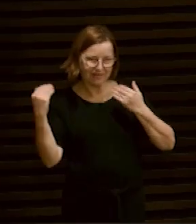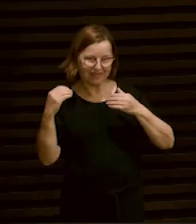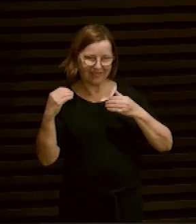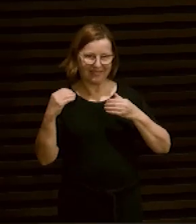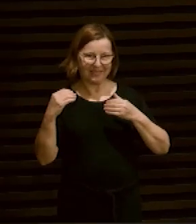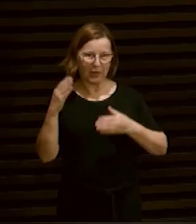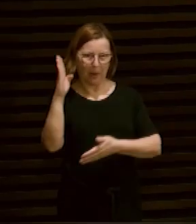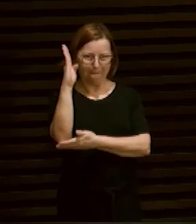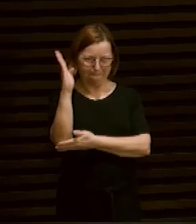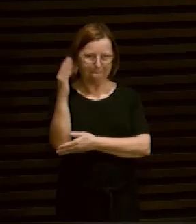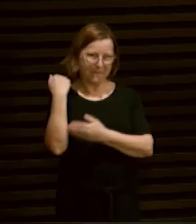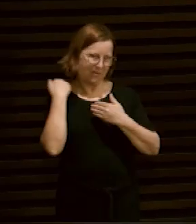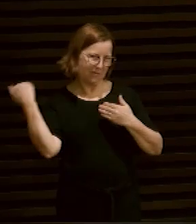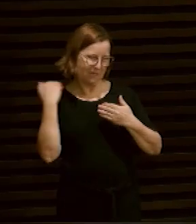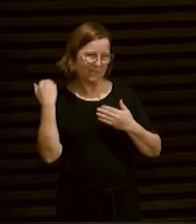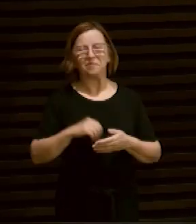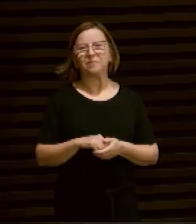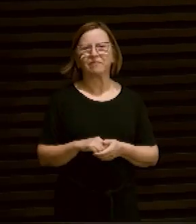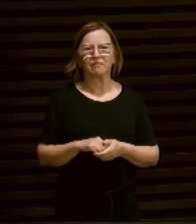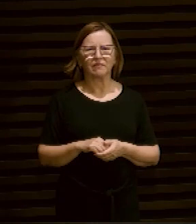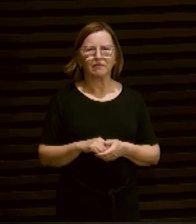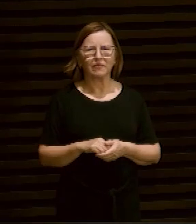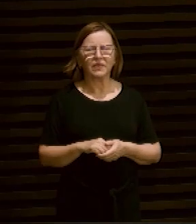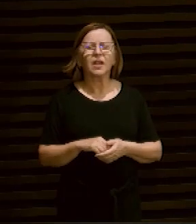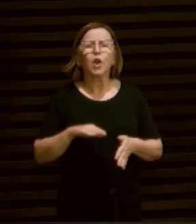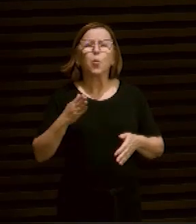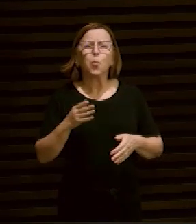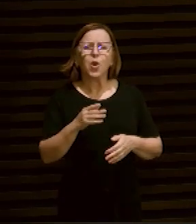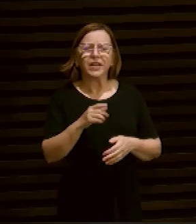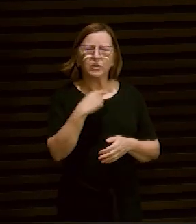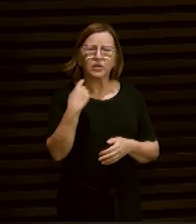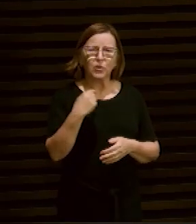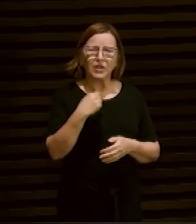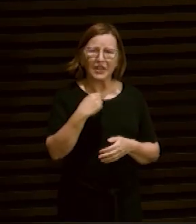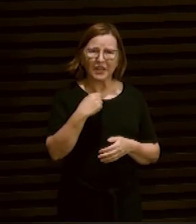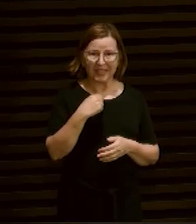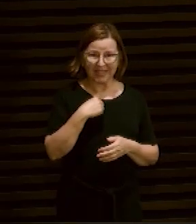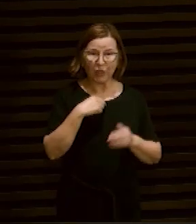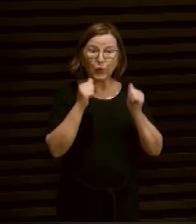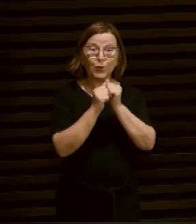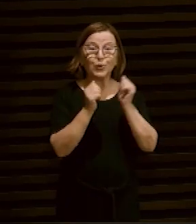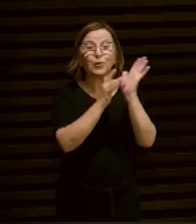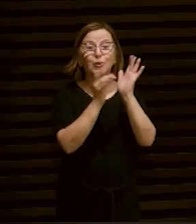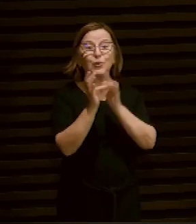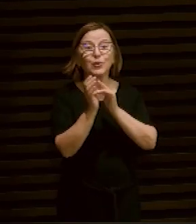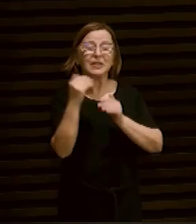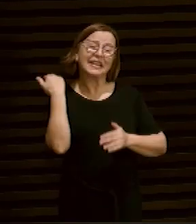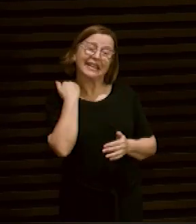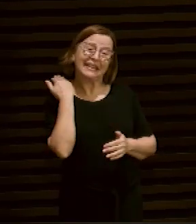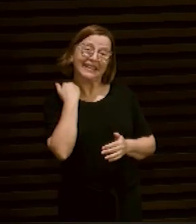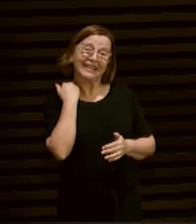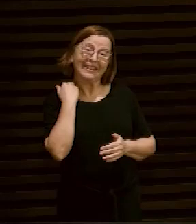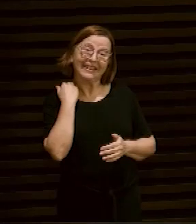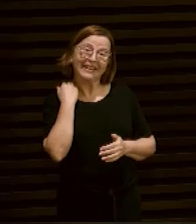canga? Lá na cruz. Lá na cruz. Que é para me tirar de mim.